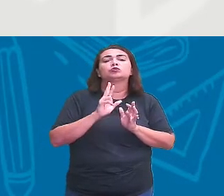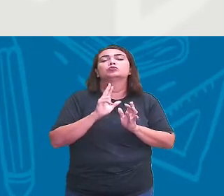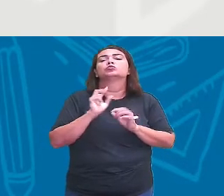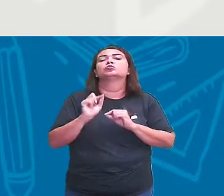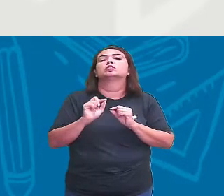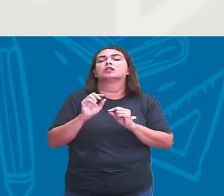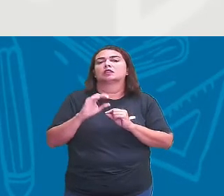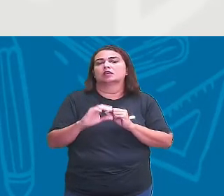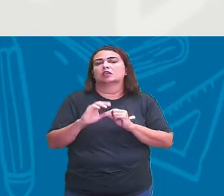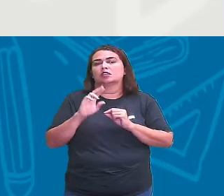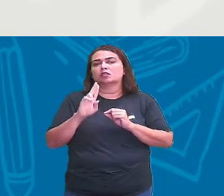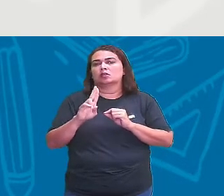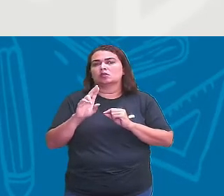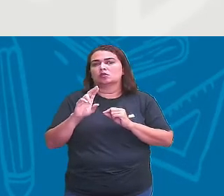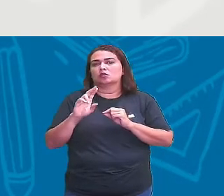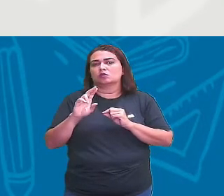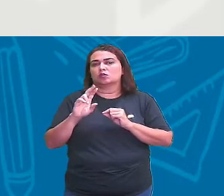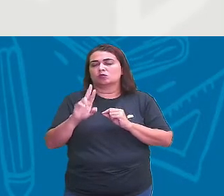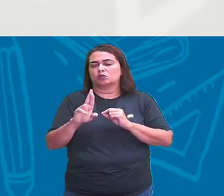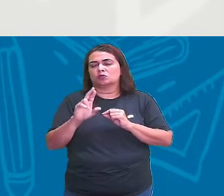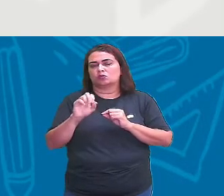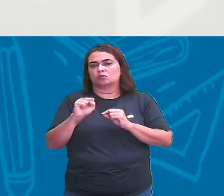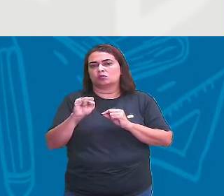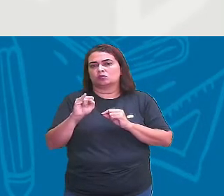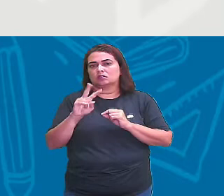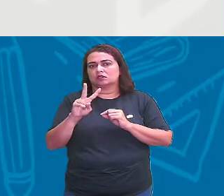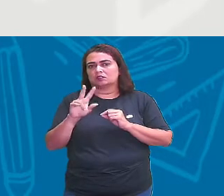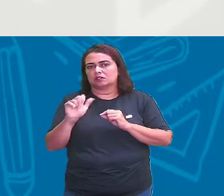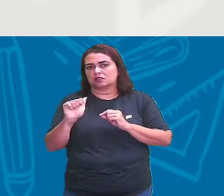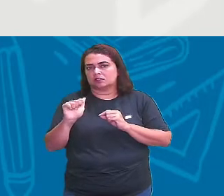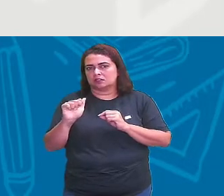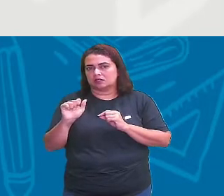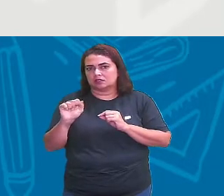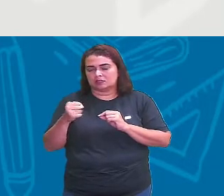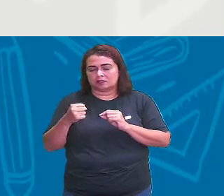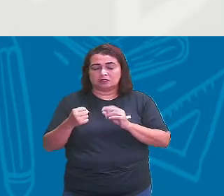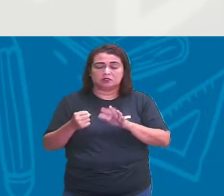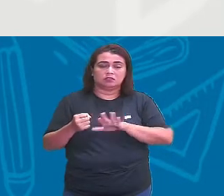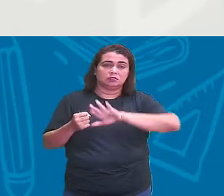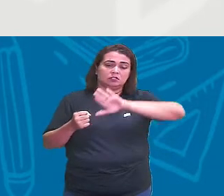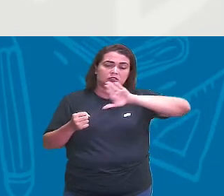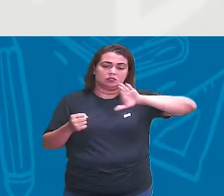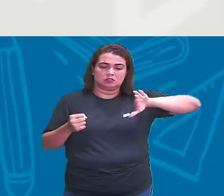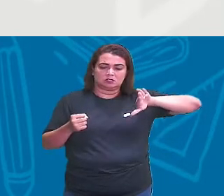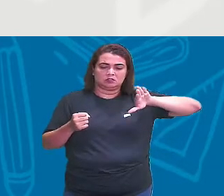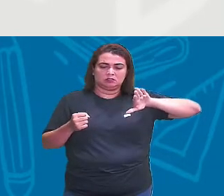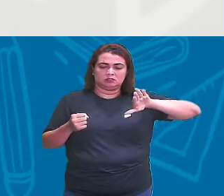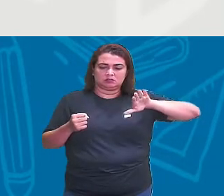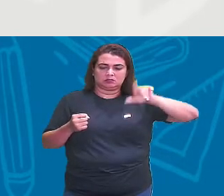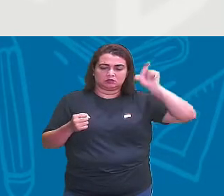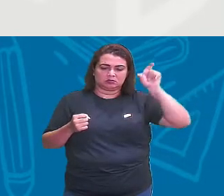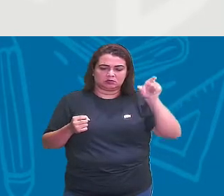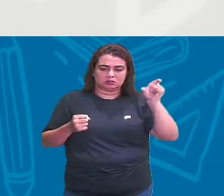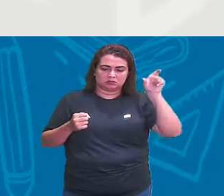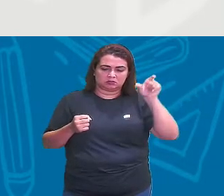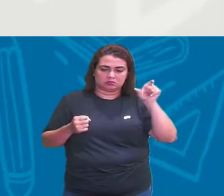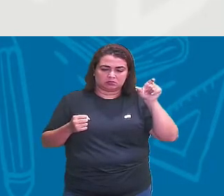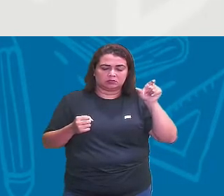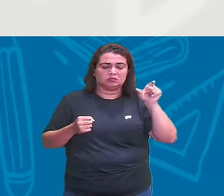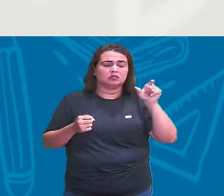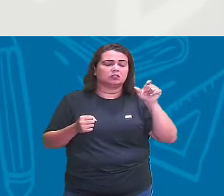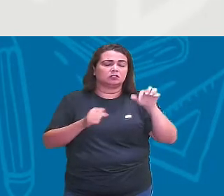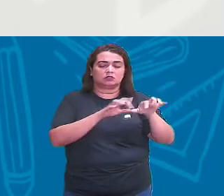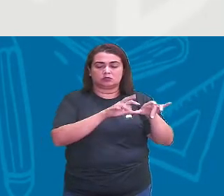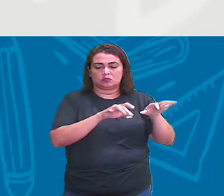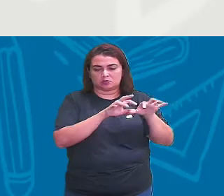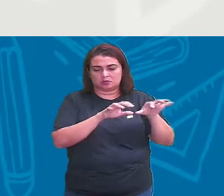letras cursivas. E as de lado de cá, do outro lado, são letras de imprensa ou letra bastão, beleza?